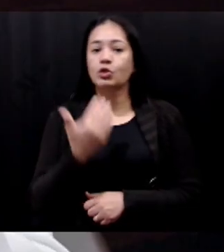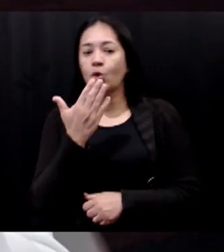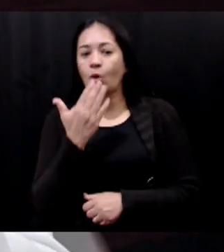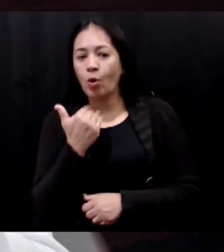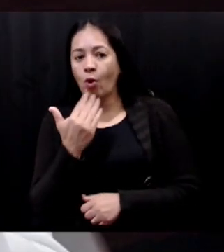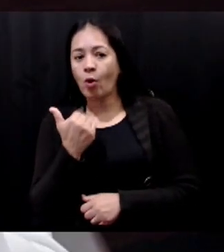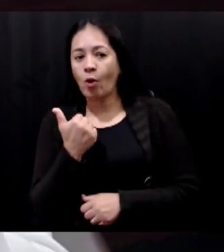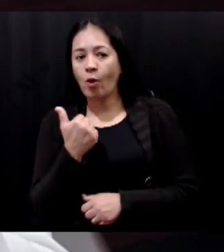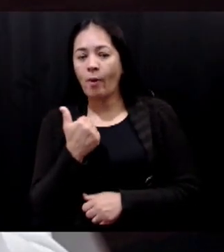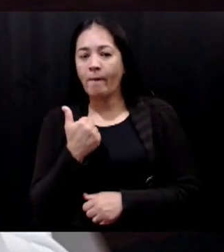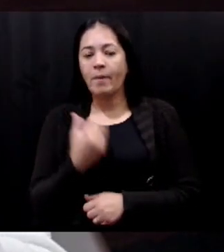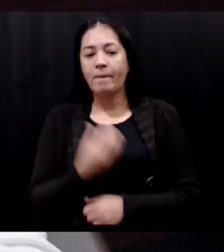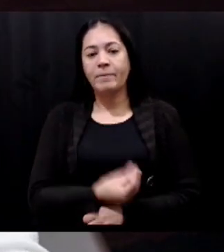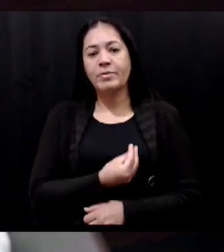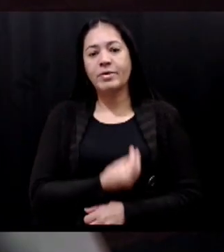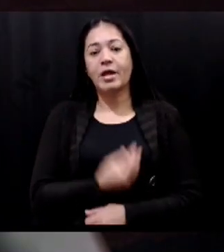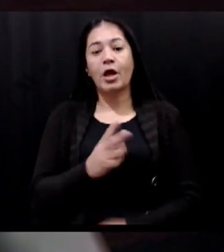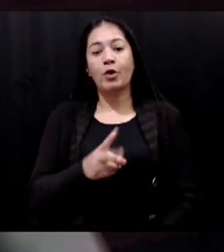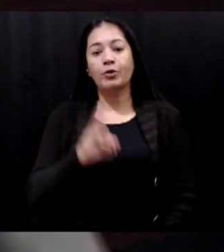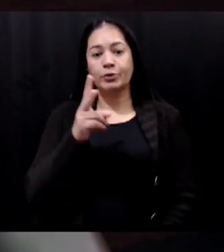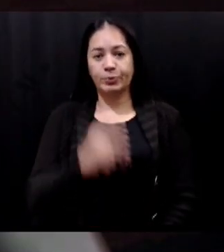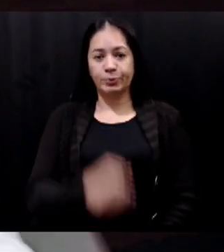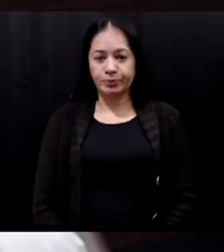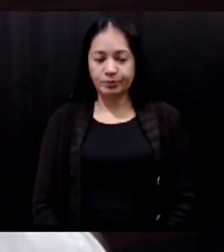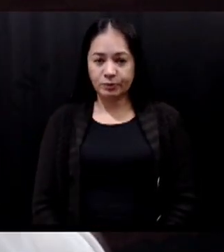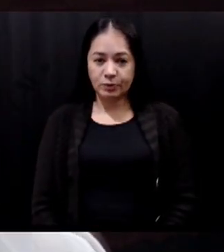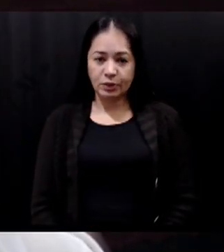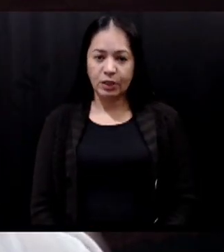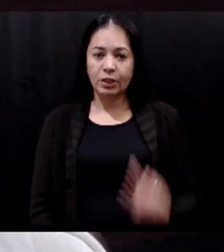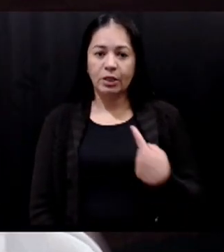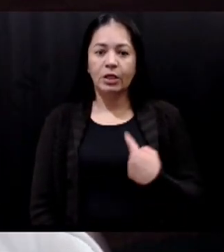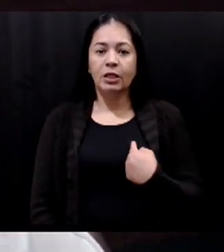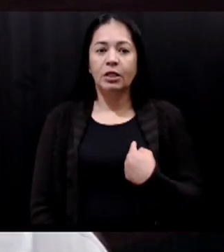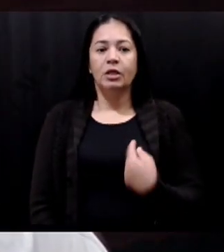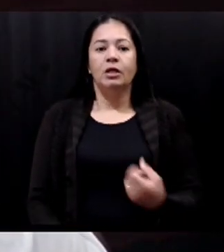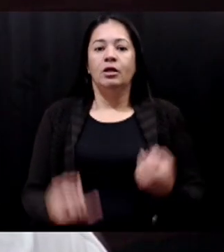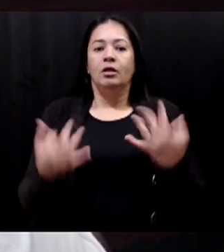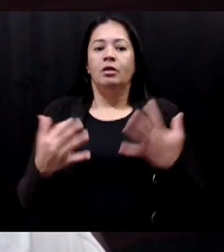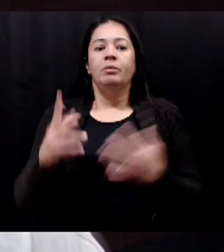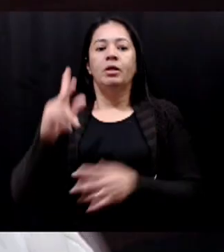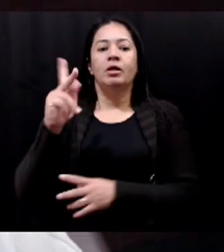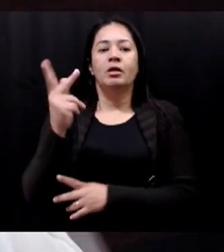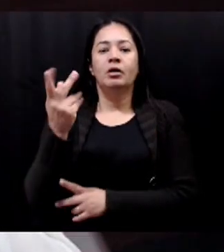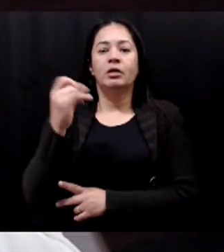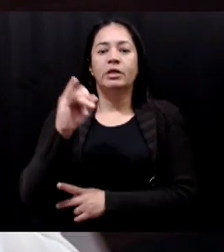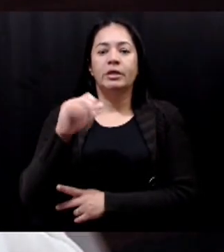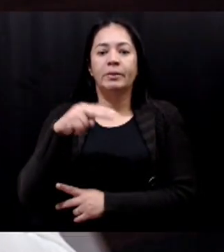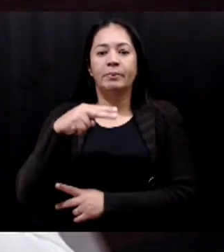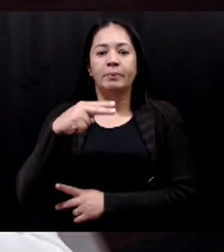Então, quando eu falo até da hipnose e a PNL, elas caminham muito